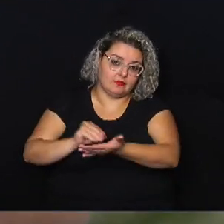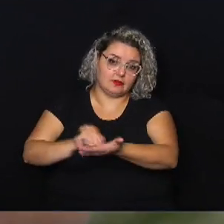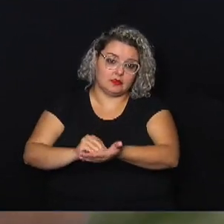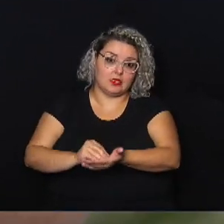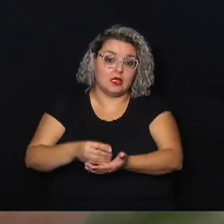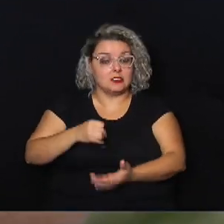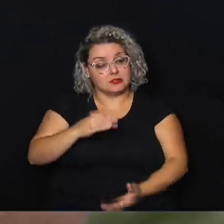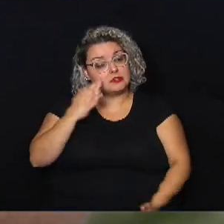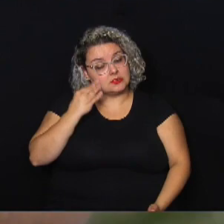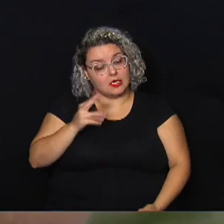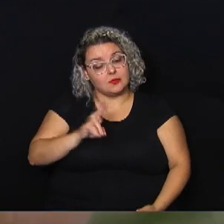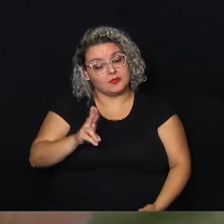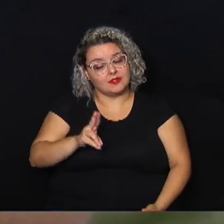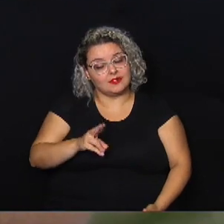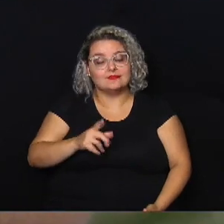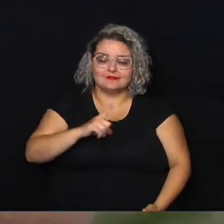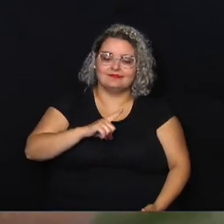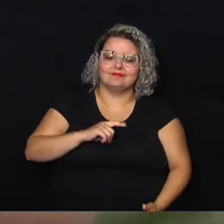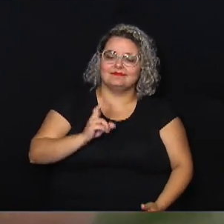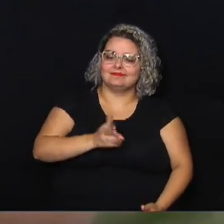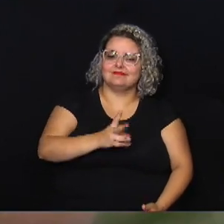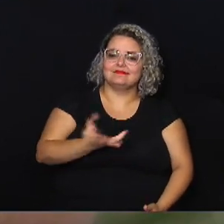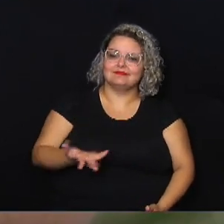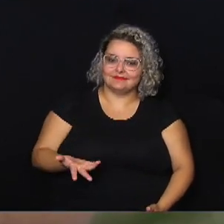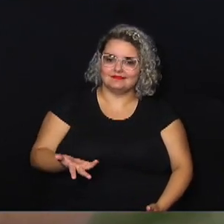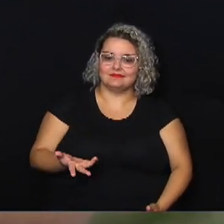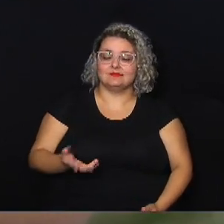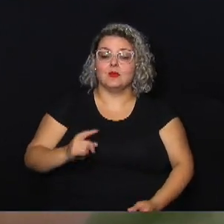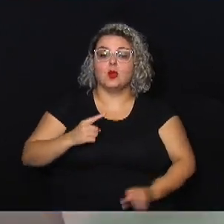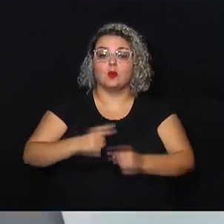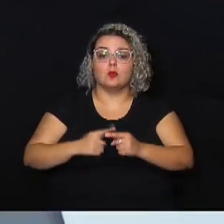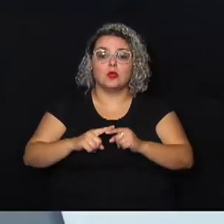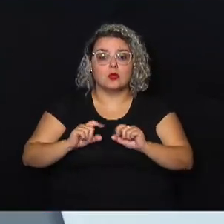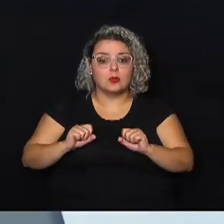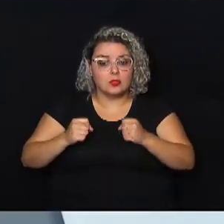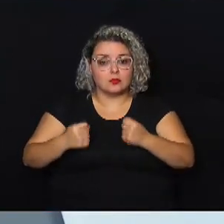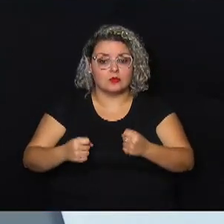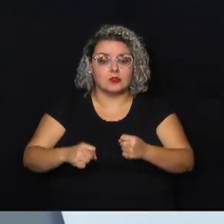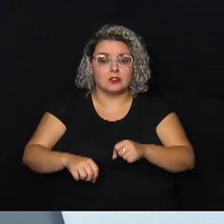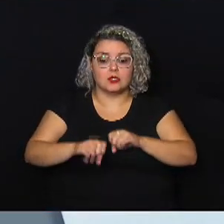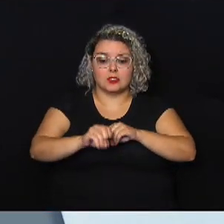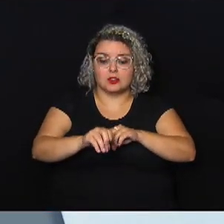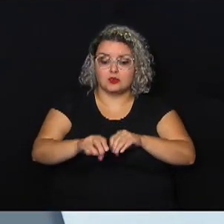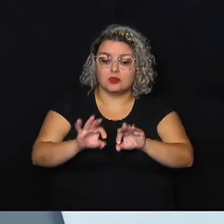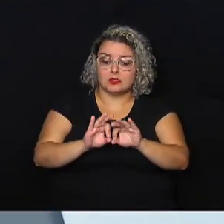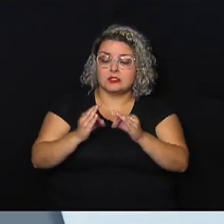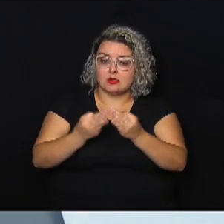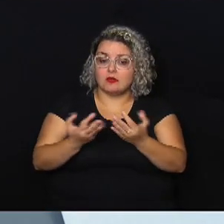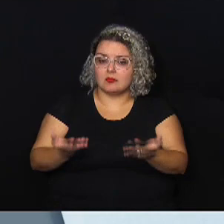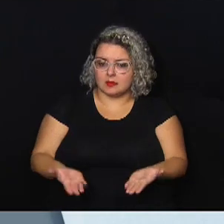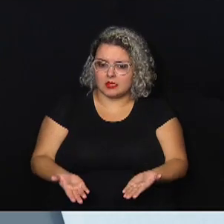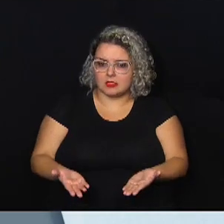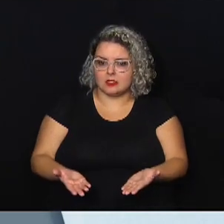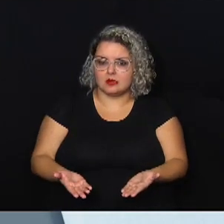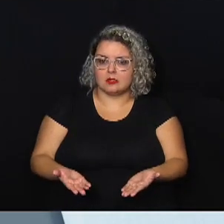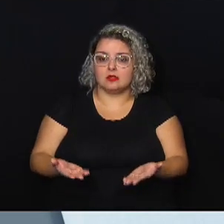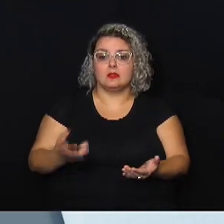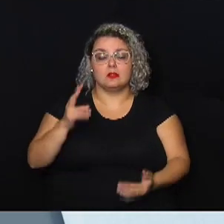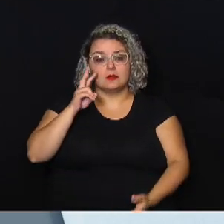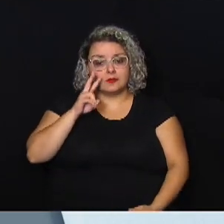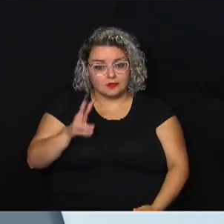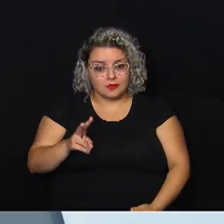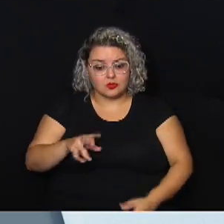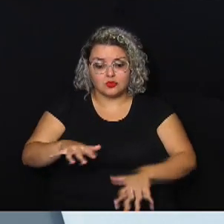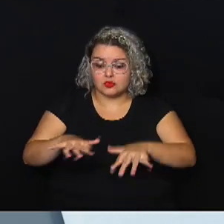Bom, por que eu defendo essa posição de educação familiar e vejo agora uns